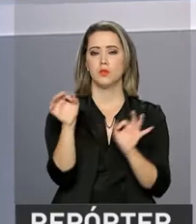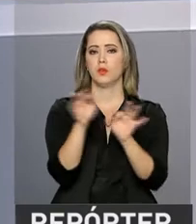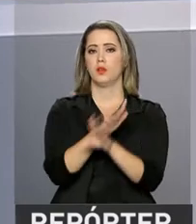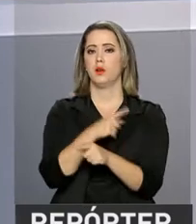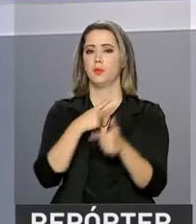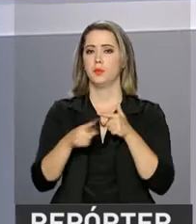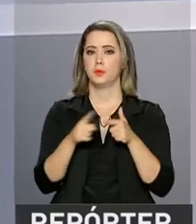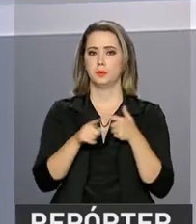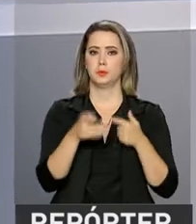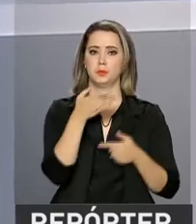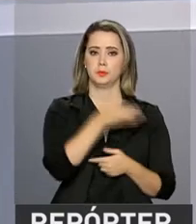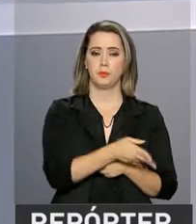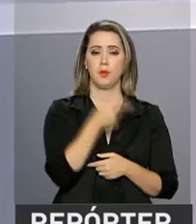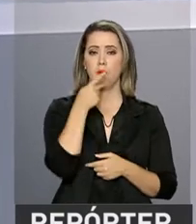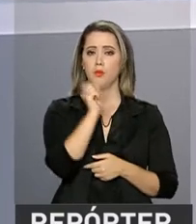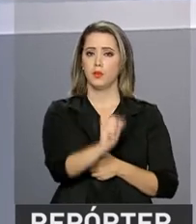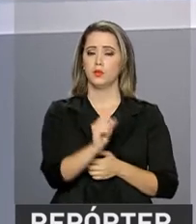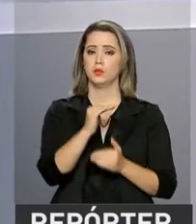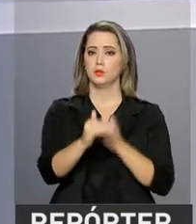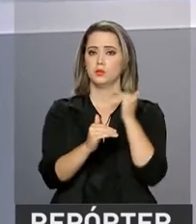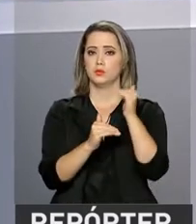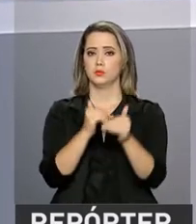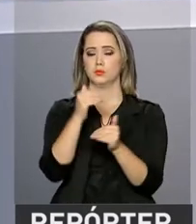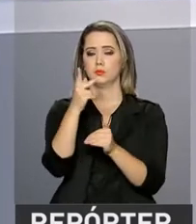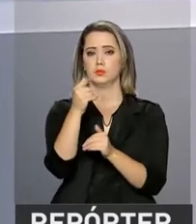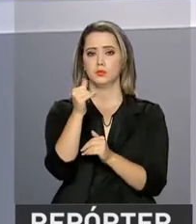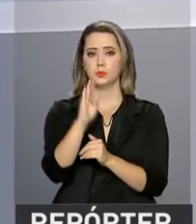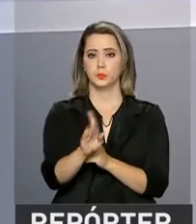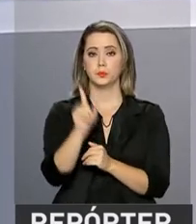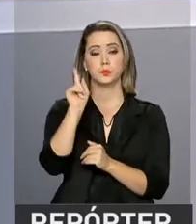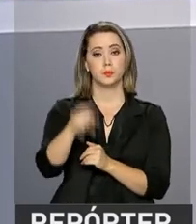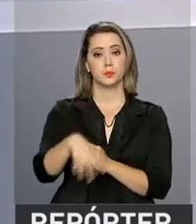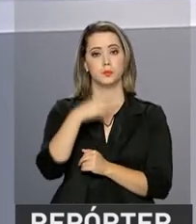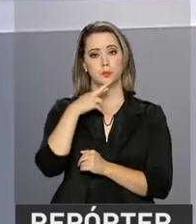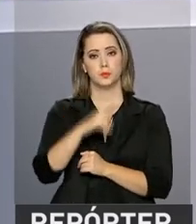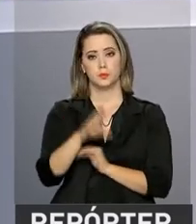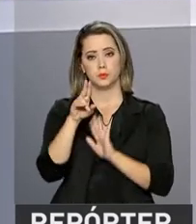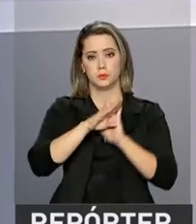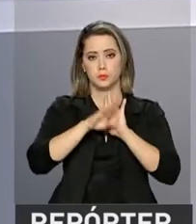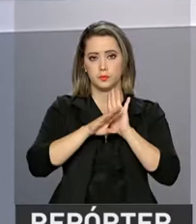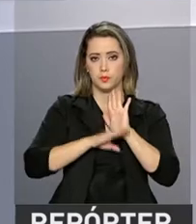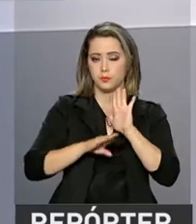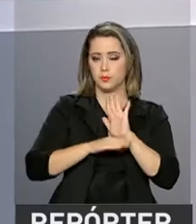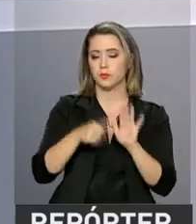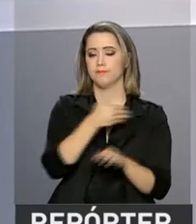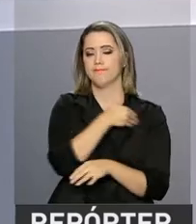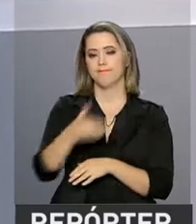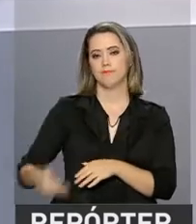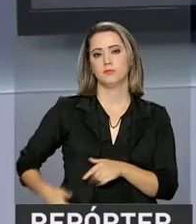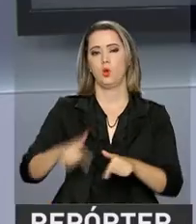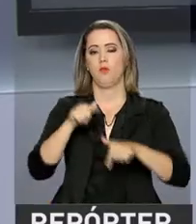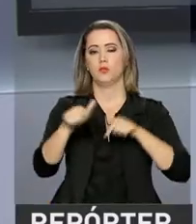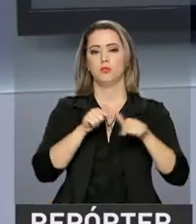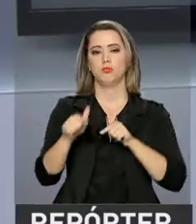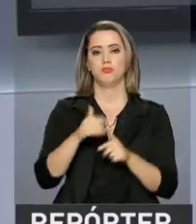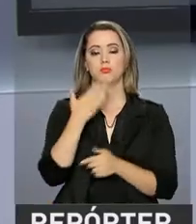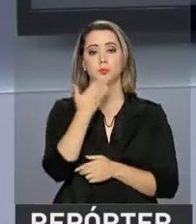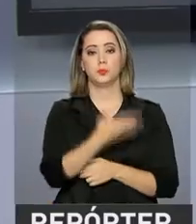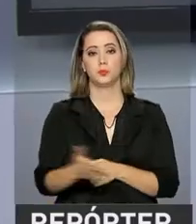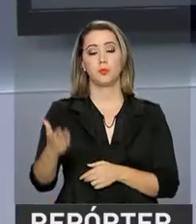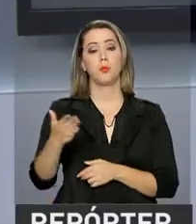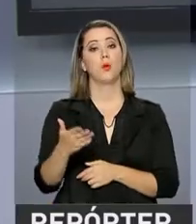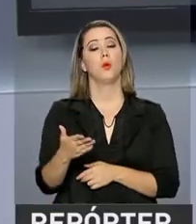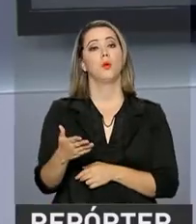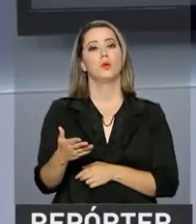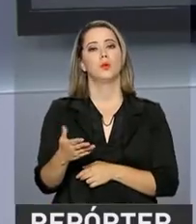recessão temer disse que o crescimento do pib é resultado das medidas adotadas pelo governo eo ministro